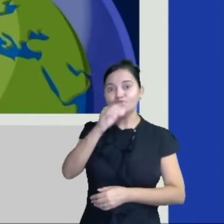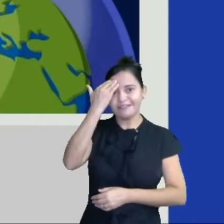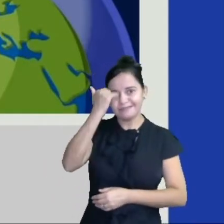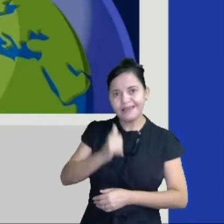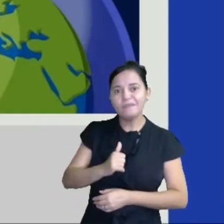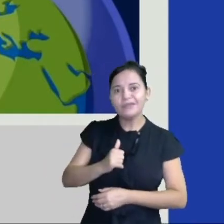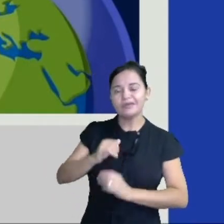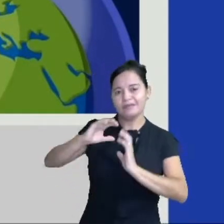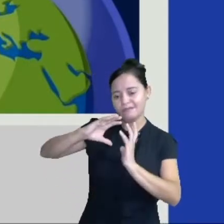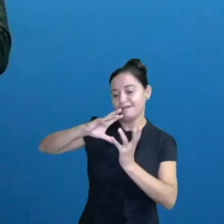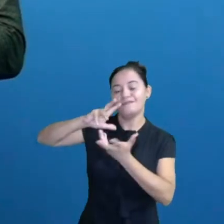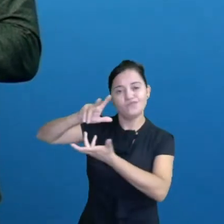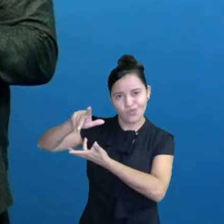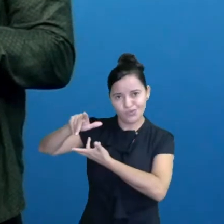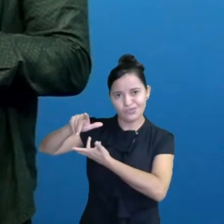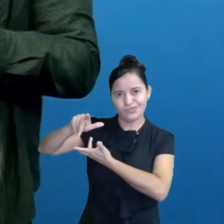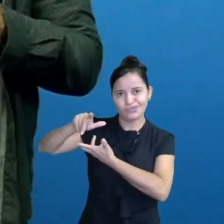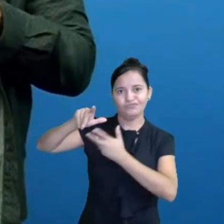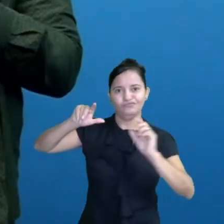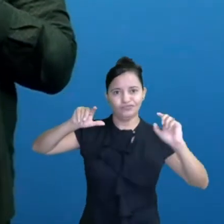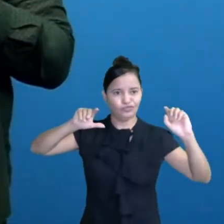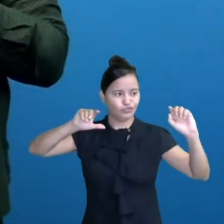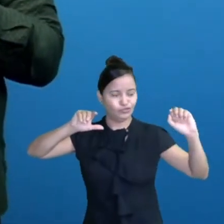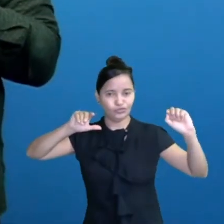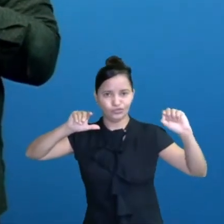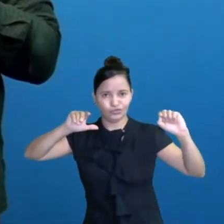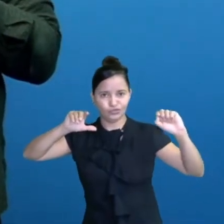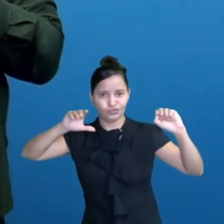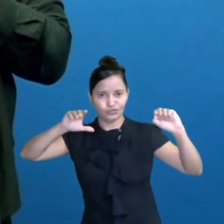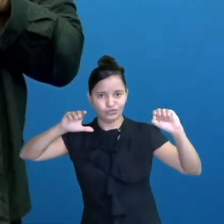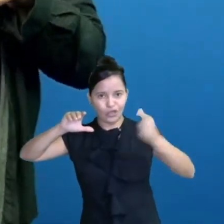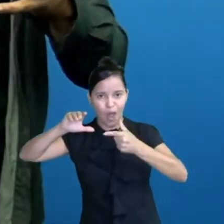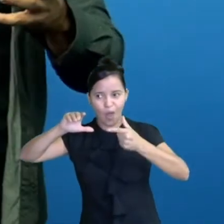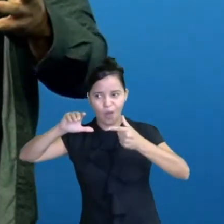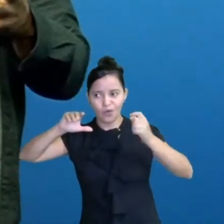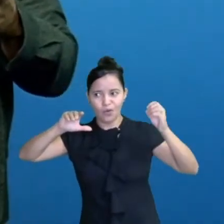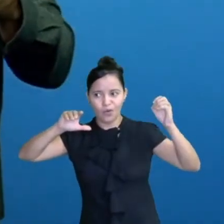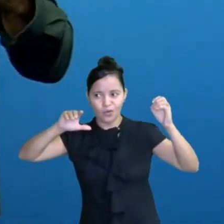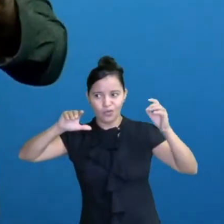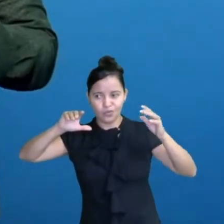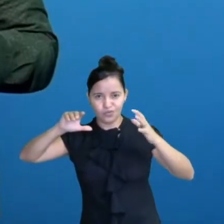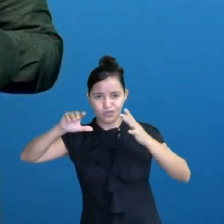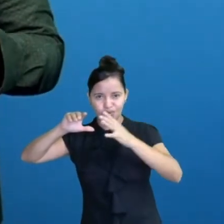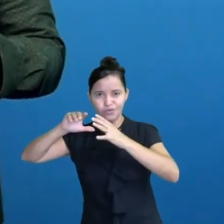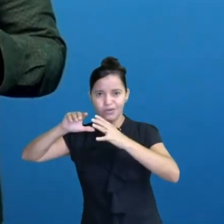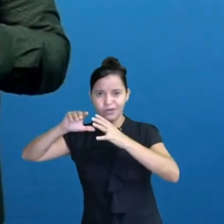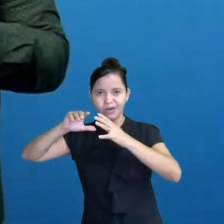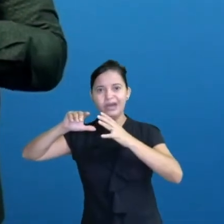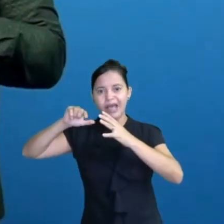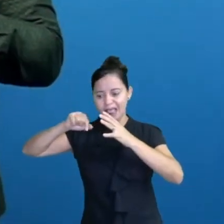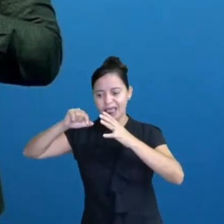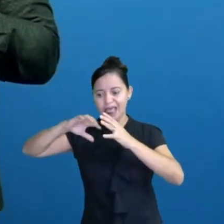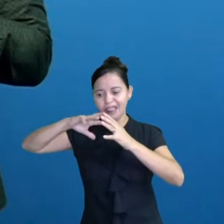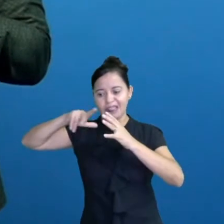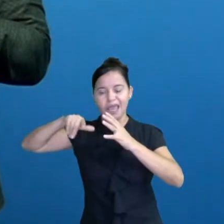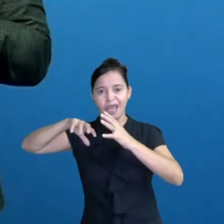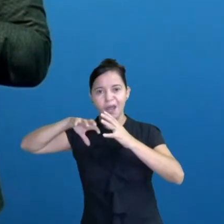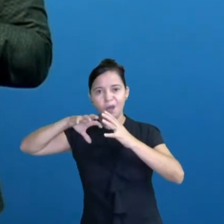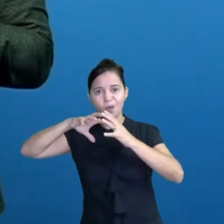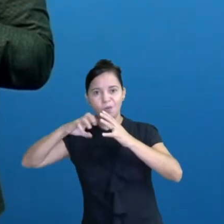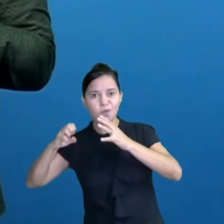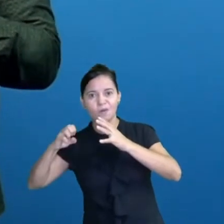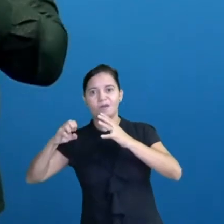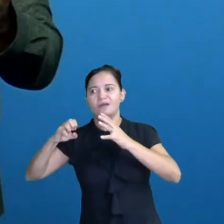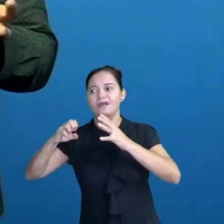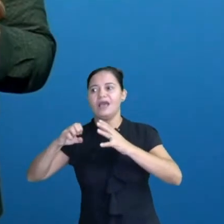importância gigantesca, gente, para a vida. Eu vou chamar aqui a atenção de vocês para a gente tentar metabolizar essa informação. Imagine que você